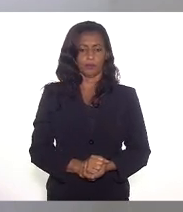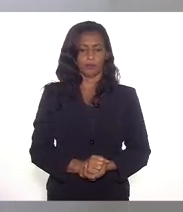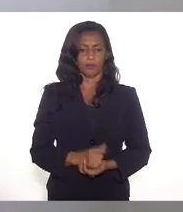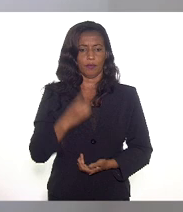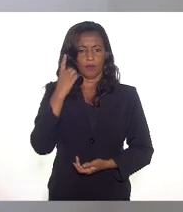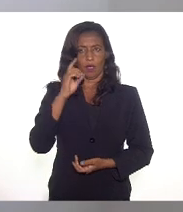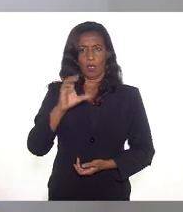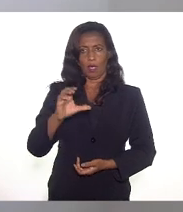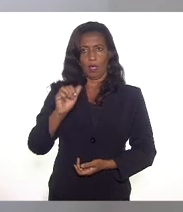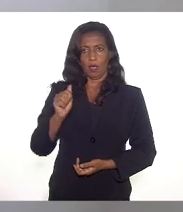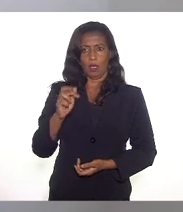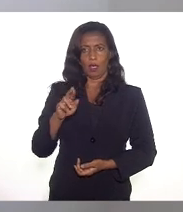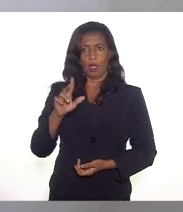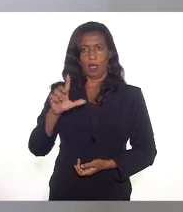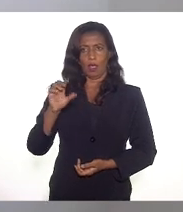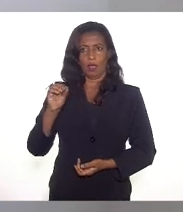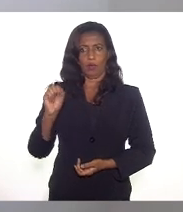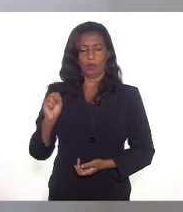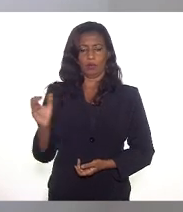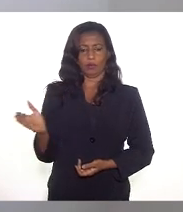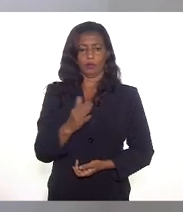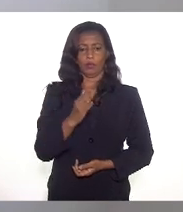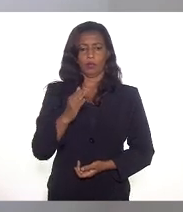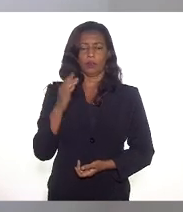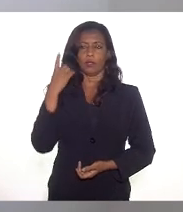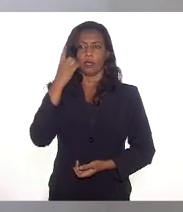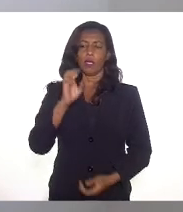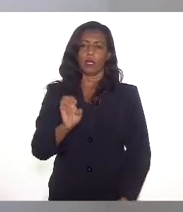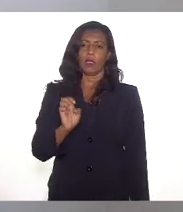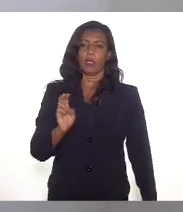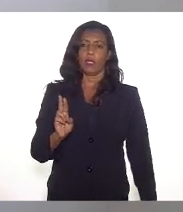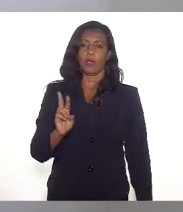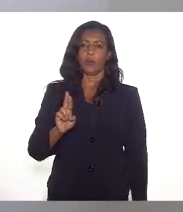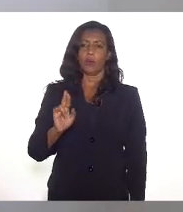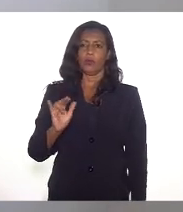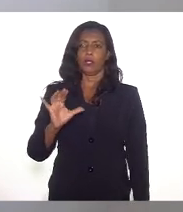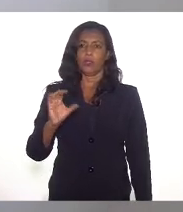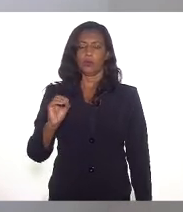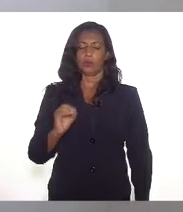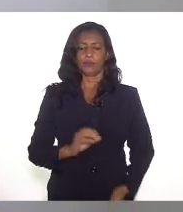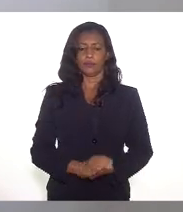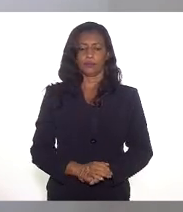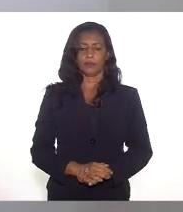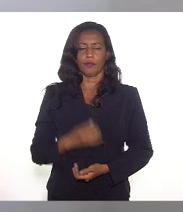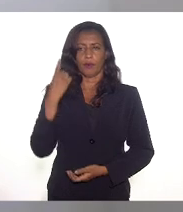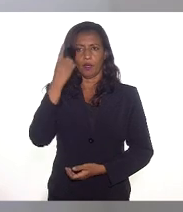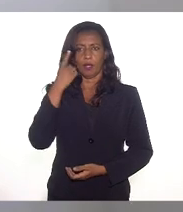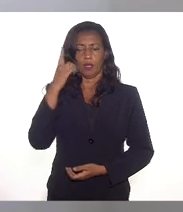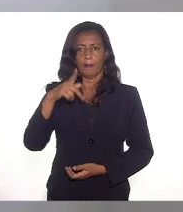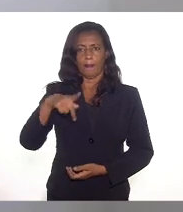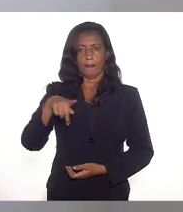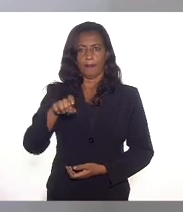Deputado Carlos Macedo. Deputado Eurico Júnior. Deputado Eurico Júnior, deputado Pedro Ricardo.